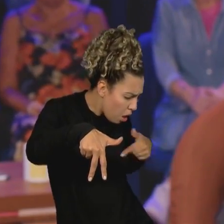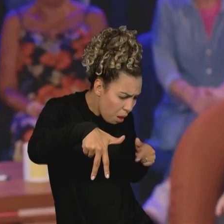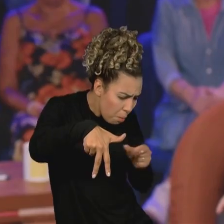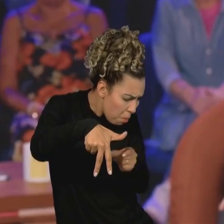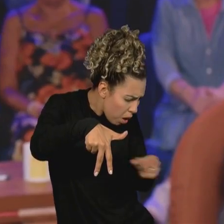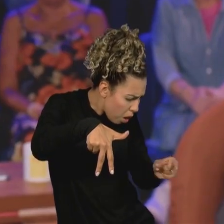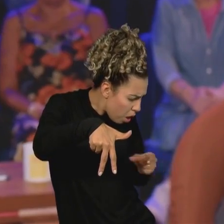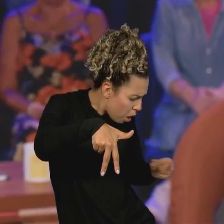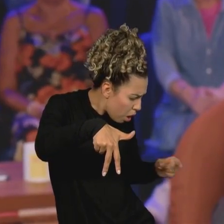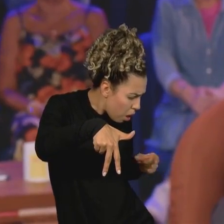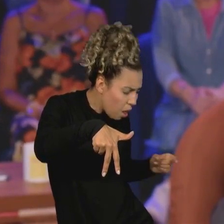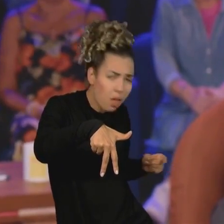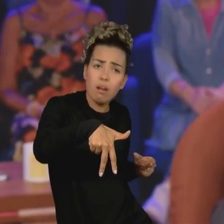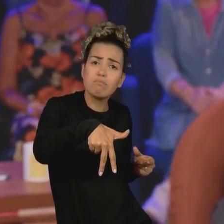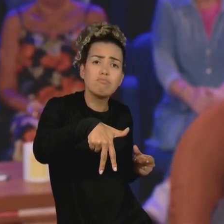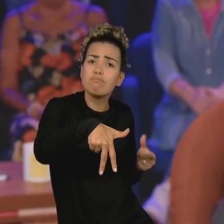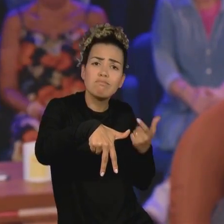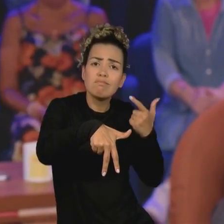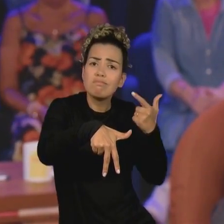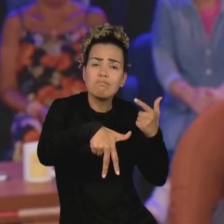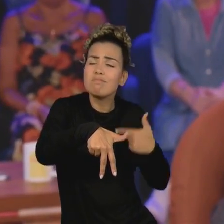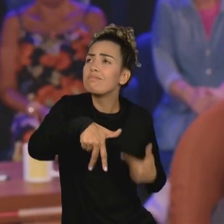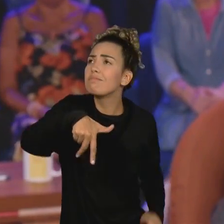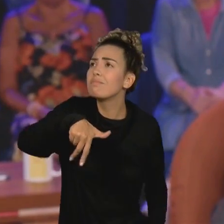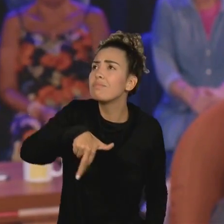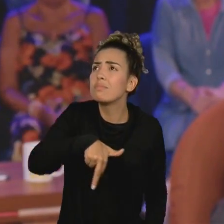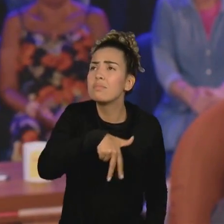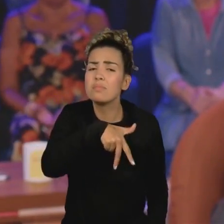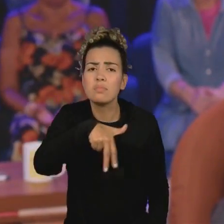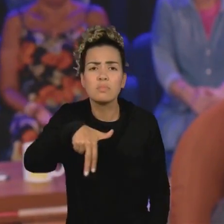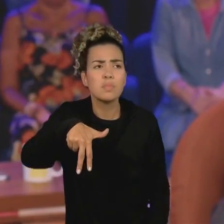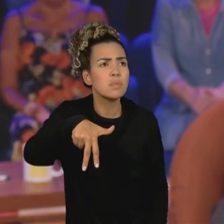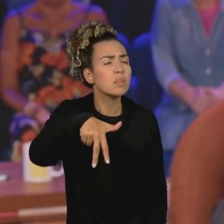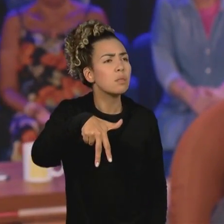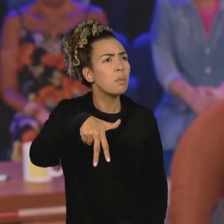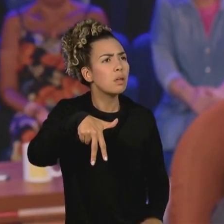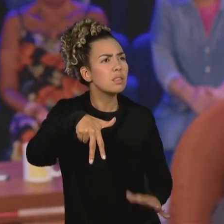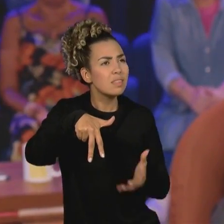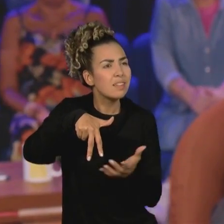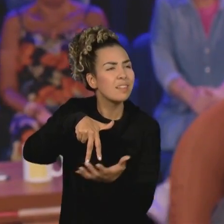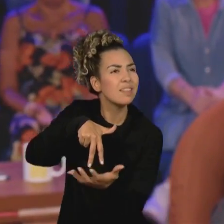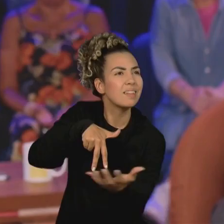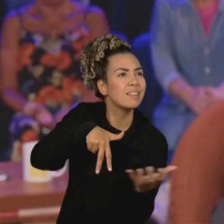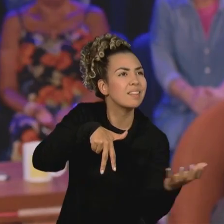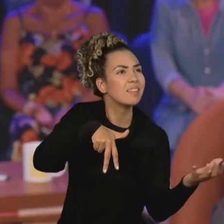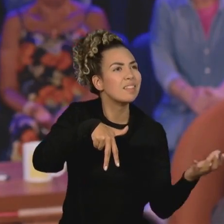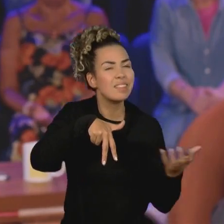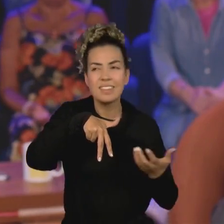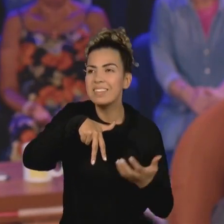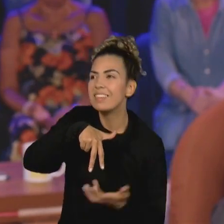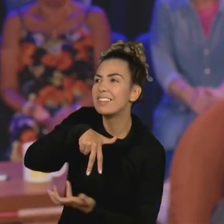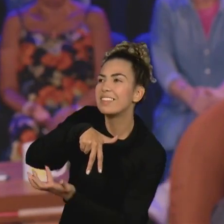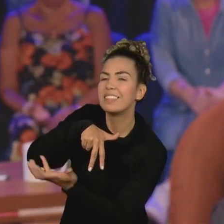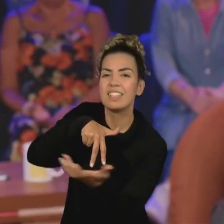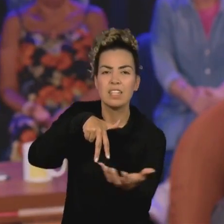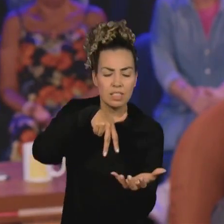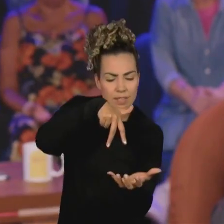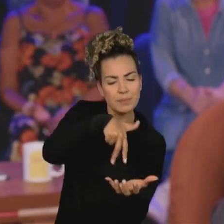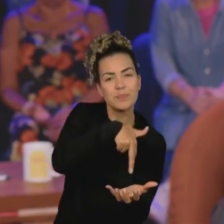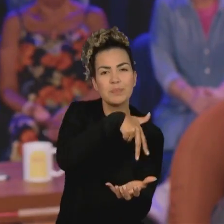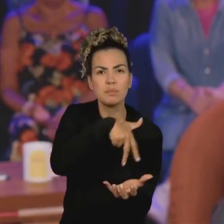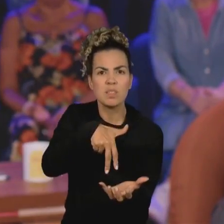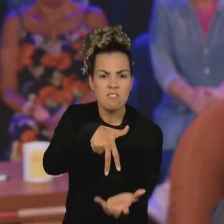os bosques se vestem de espinhos, se ouviu a voz de um poeta gritar: